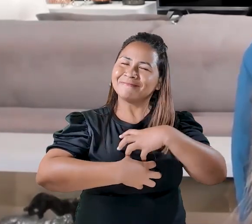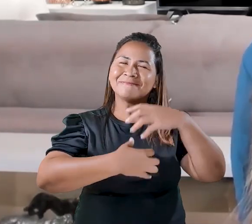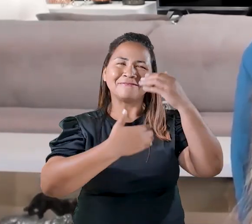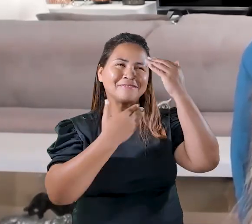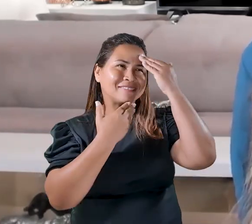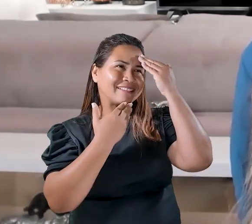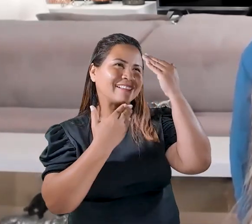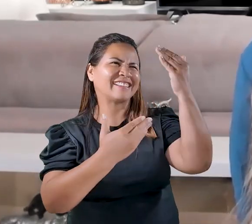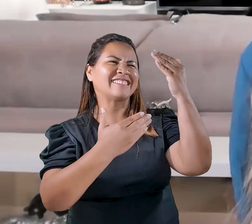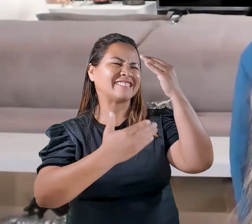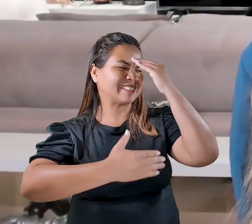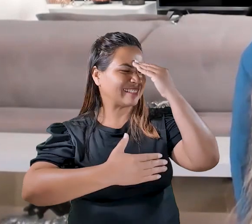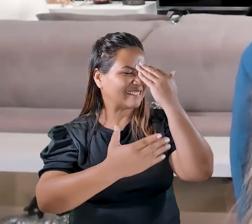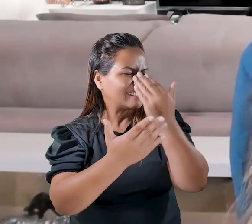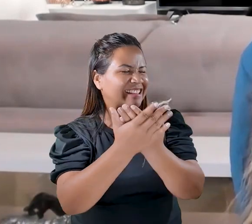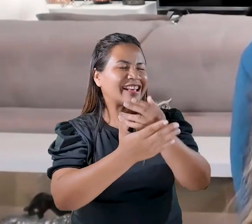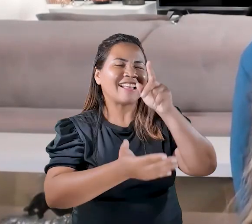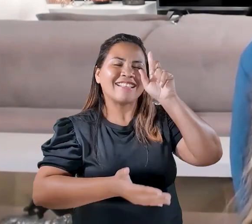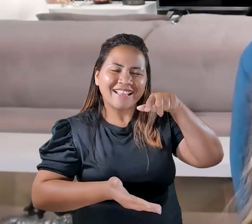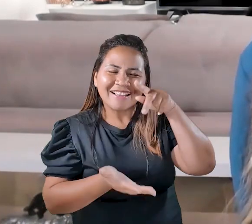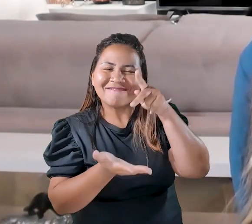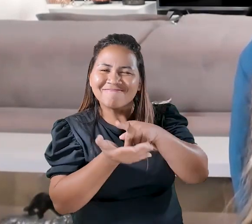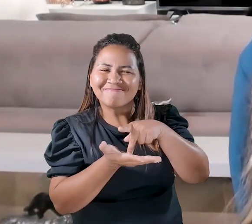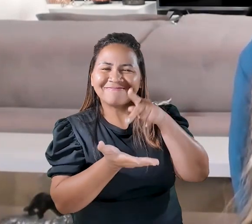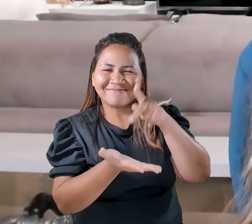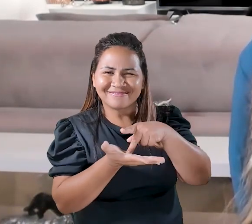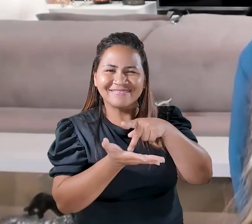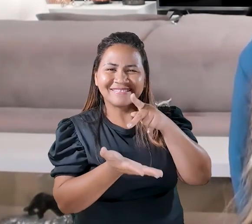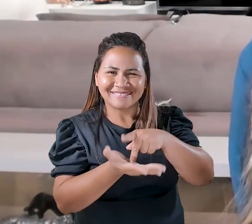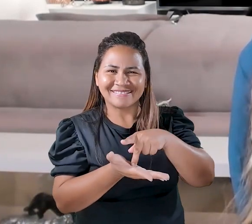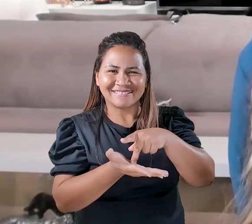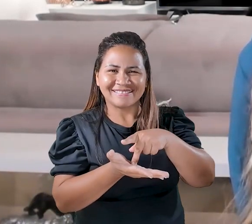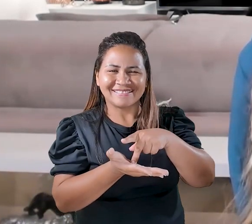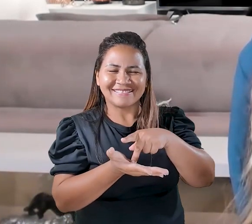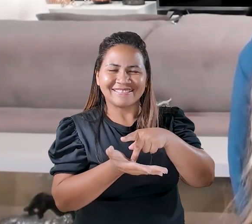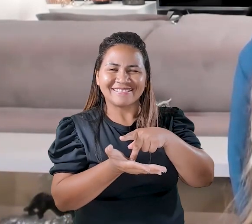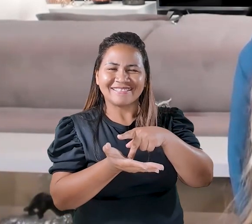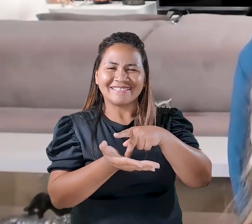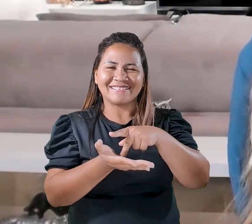de certeza de que isso já é real.